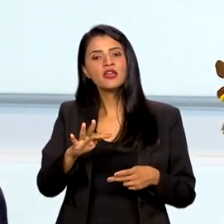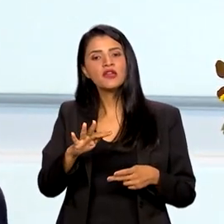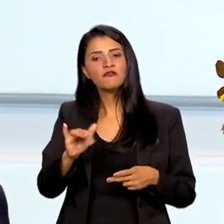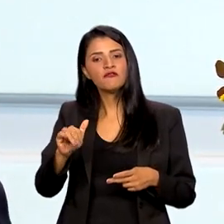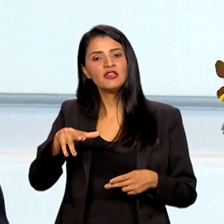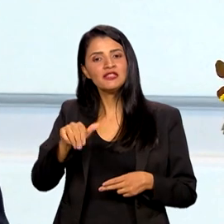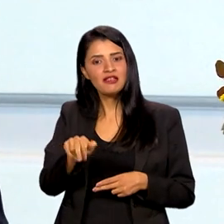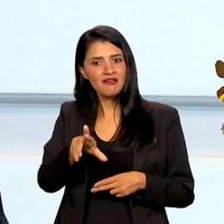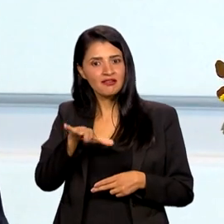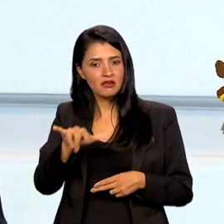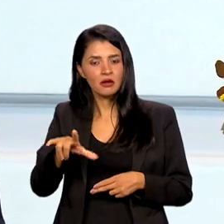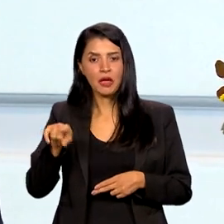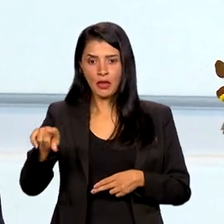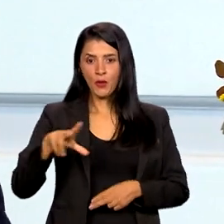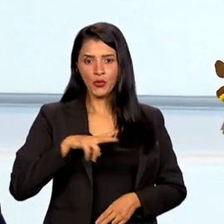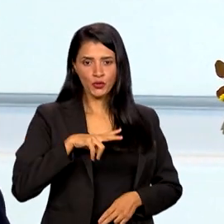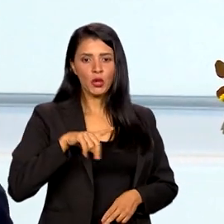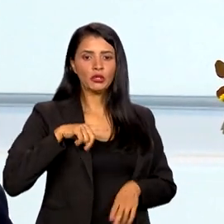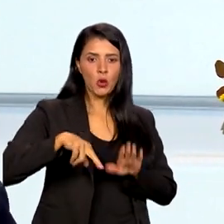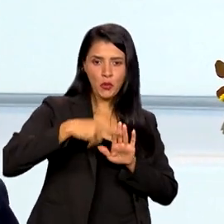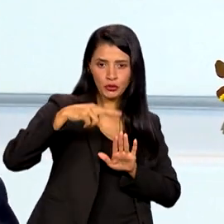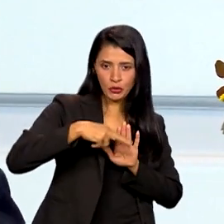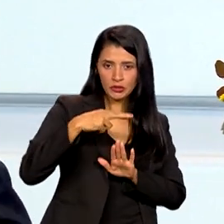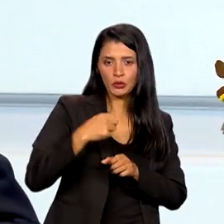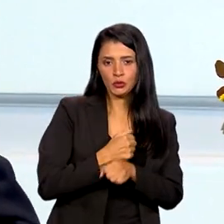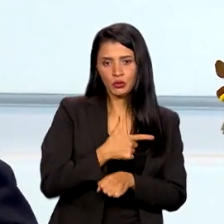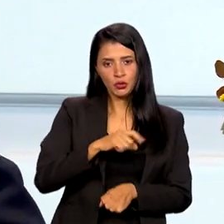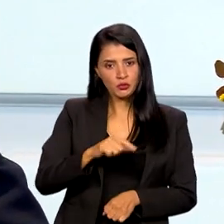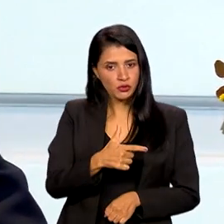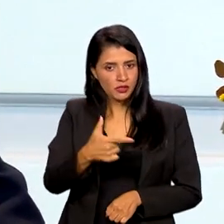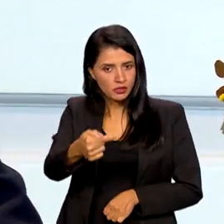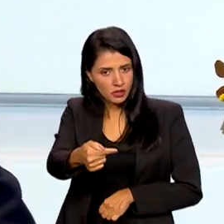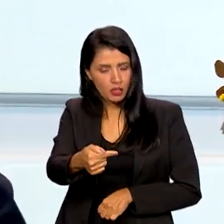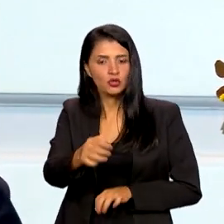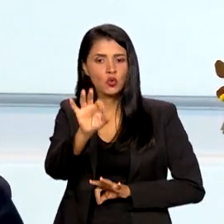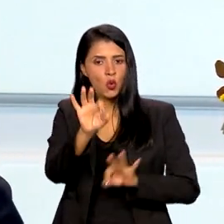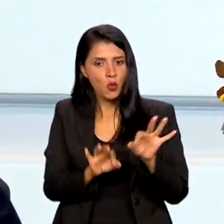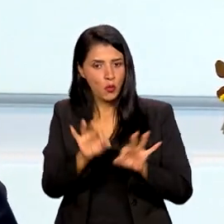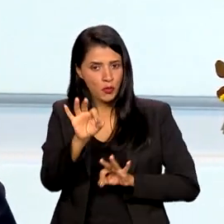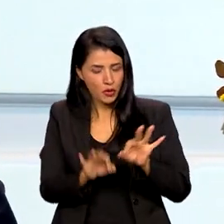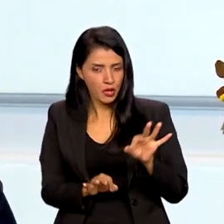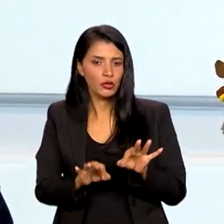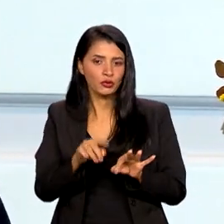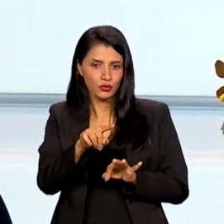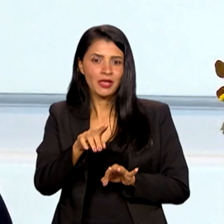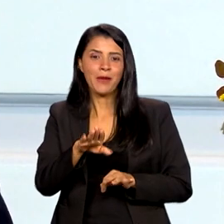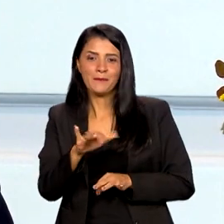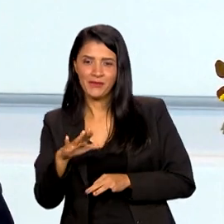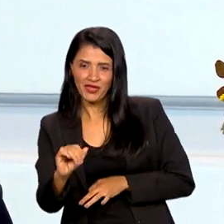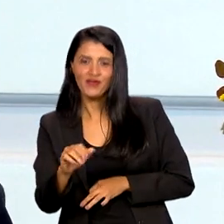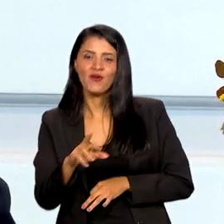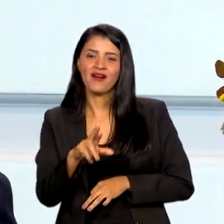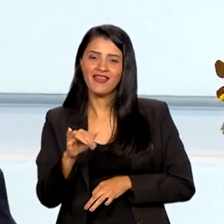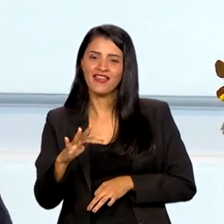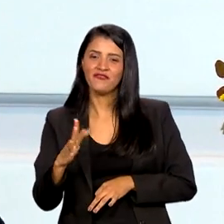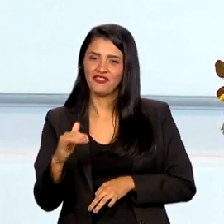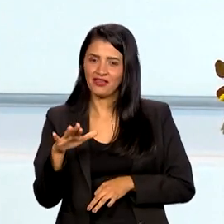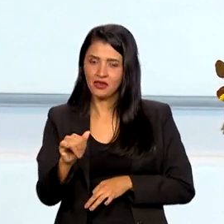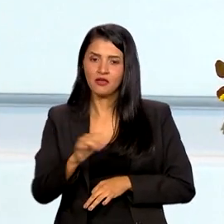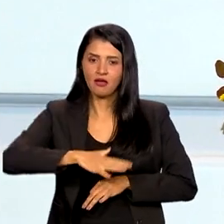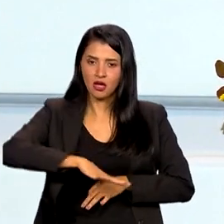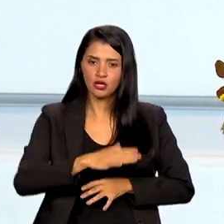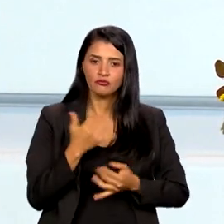de 2017, um plano nacional de biorrefinarias que nos interessa no campo da